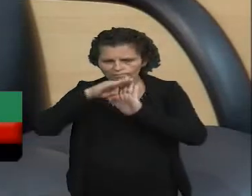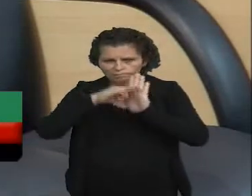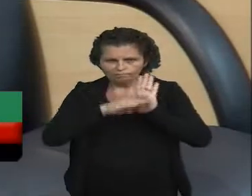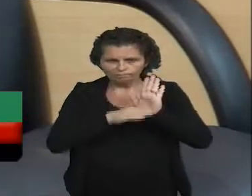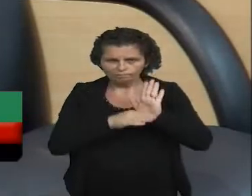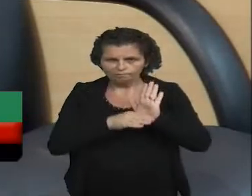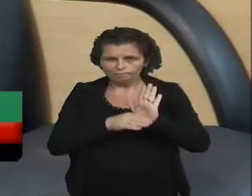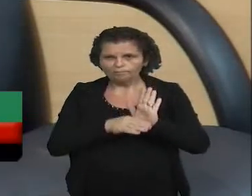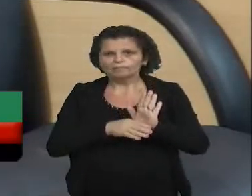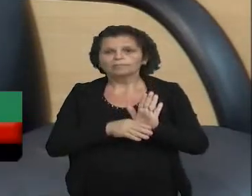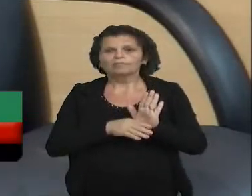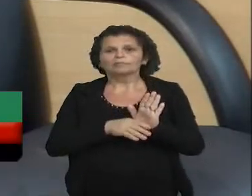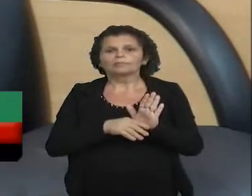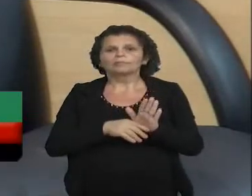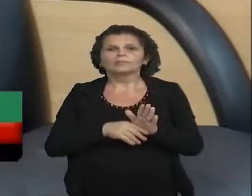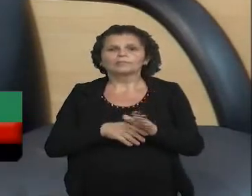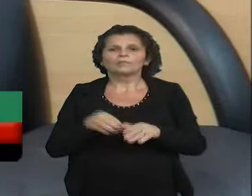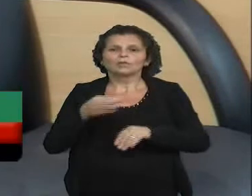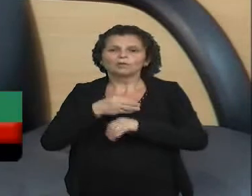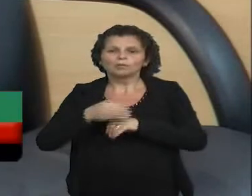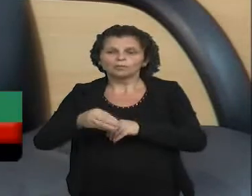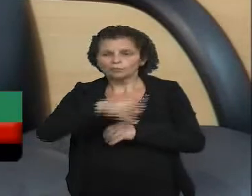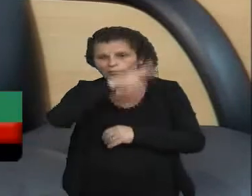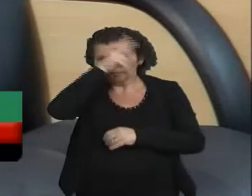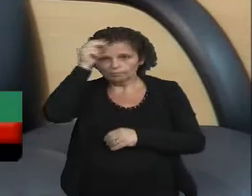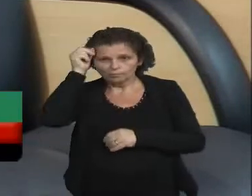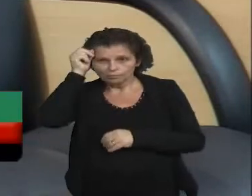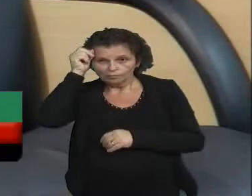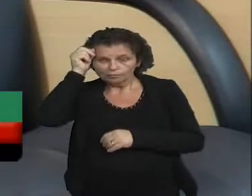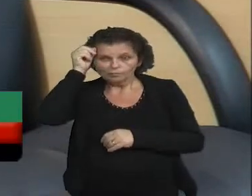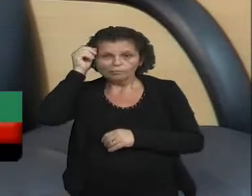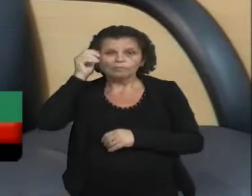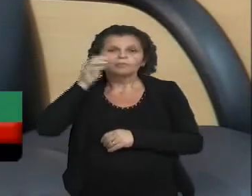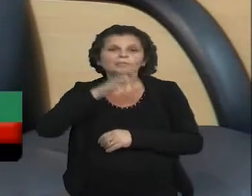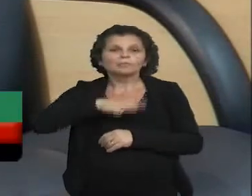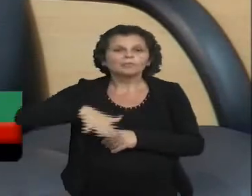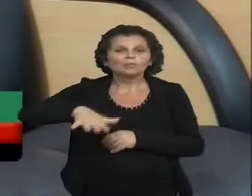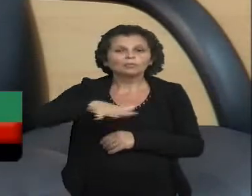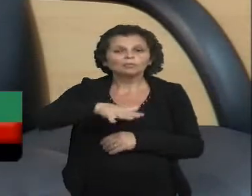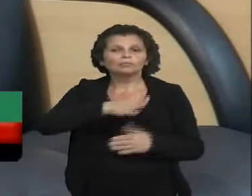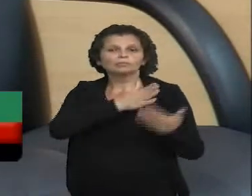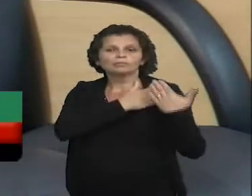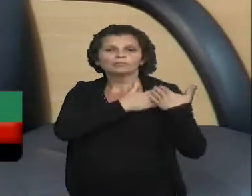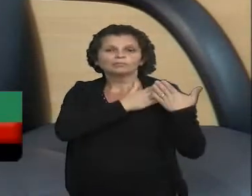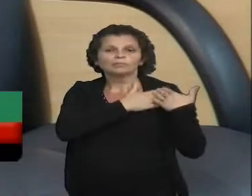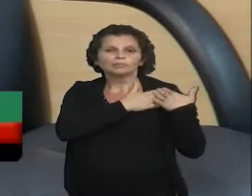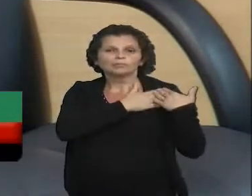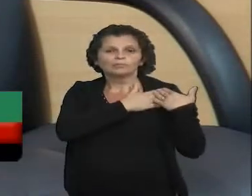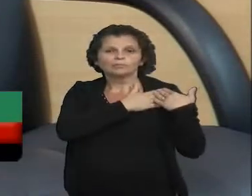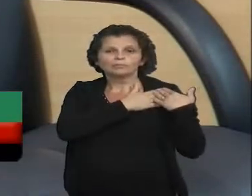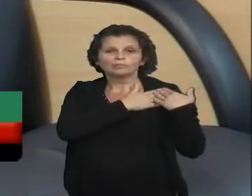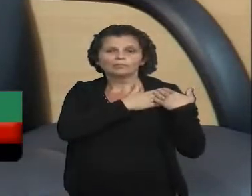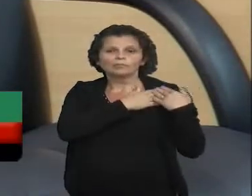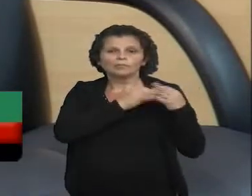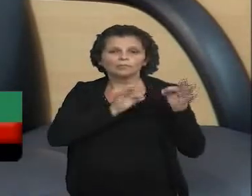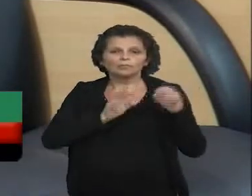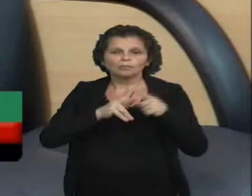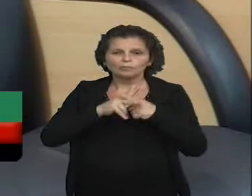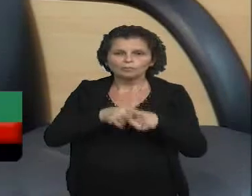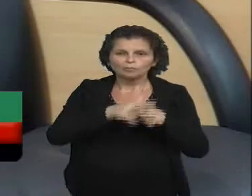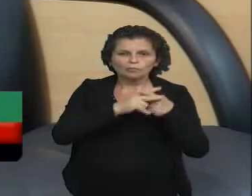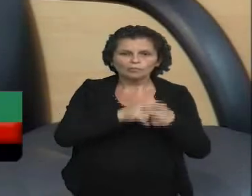formalidades regimentais, que seja enviado ofício ao senhor prefeito, para que determine ao setor competente manutenção